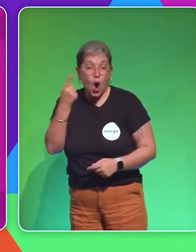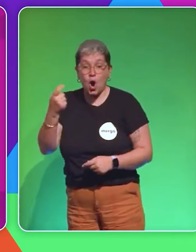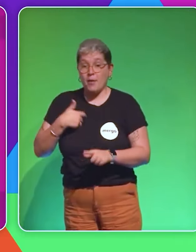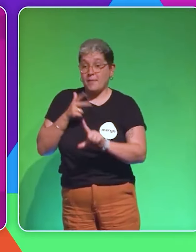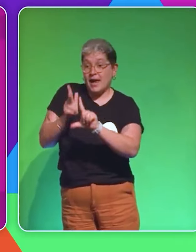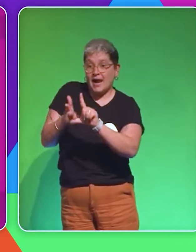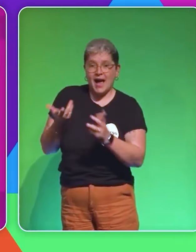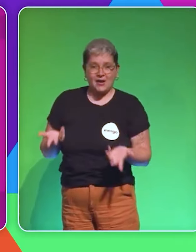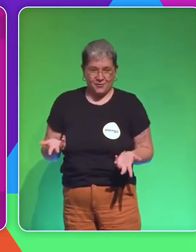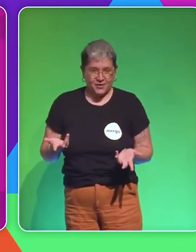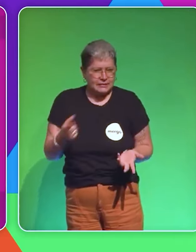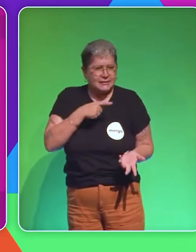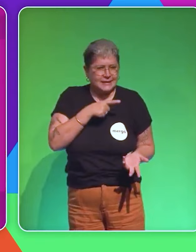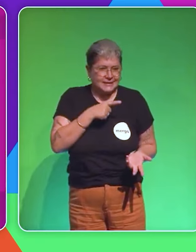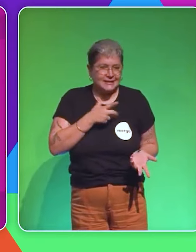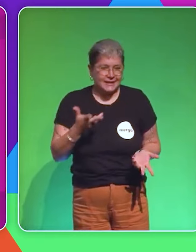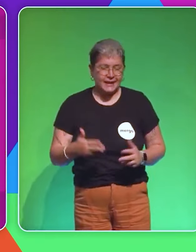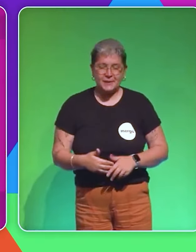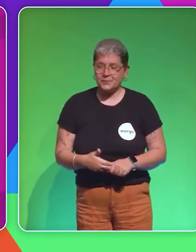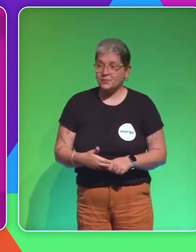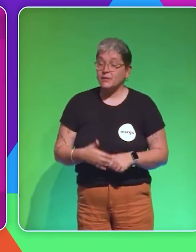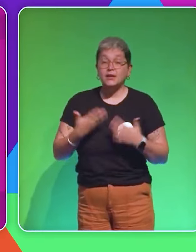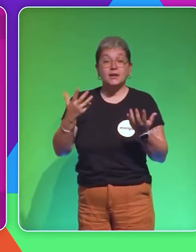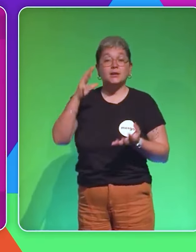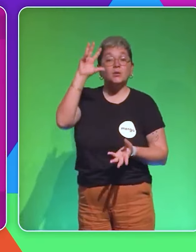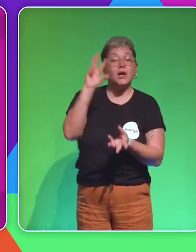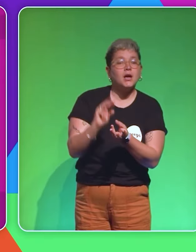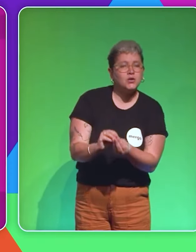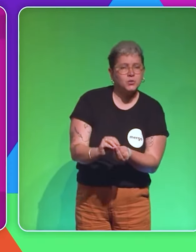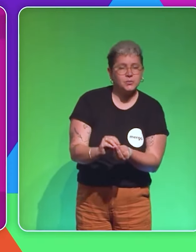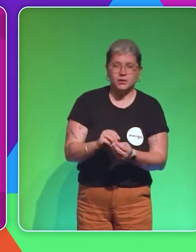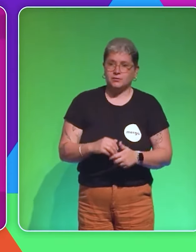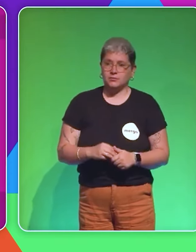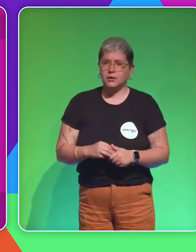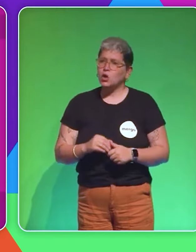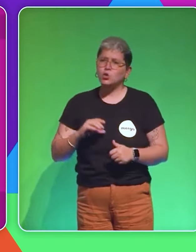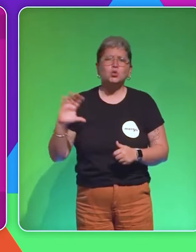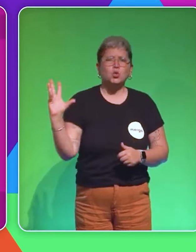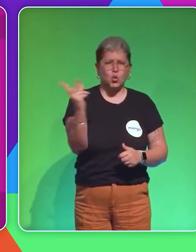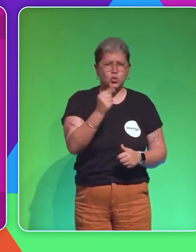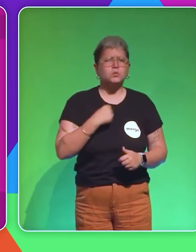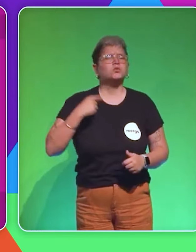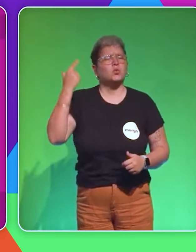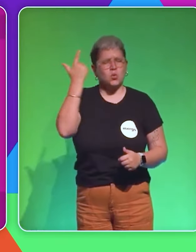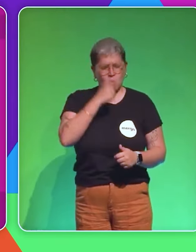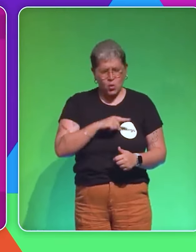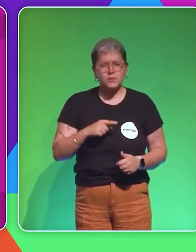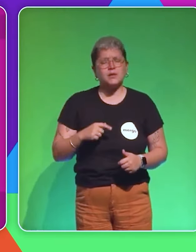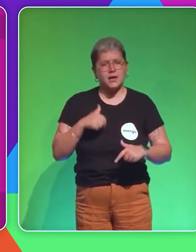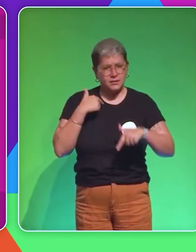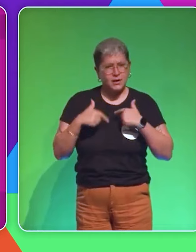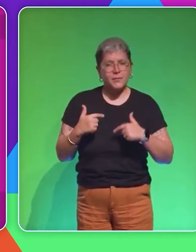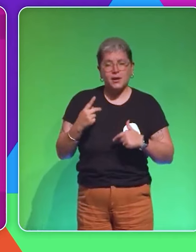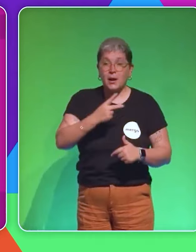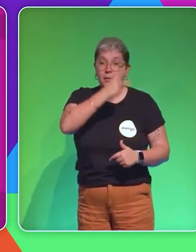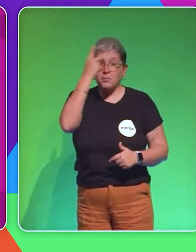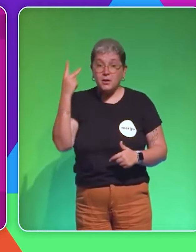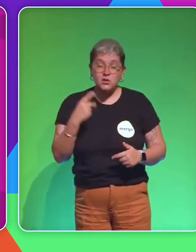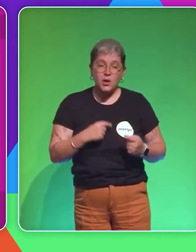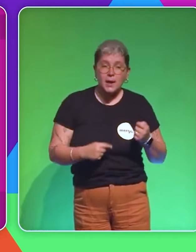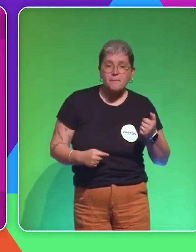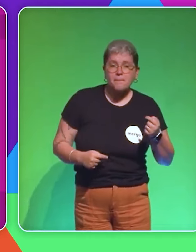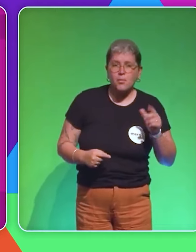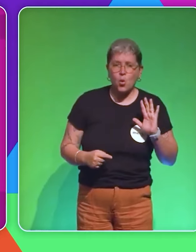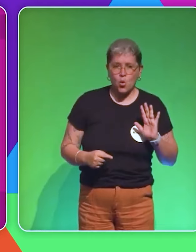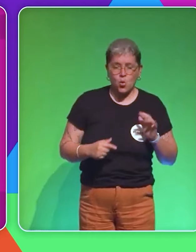de lugar Resumindo né que eu aprendi tem espaço para todo mundo a a galera que é pequena quer produzir conteúdo